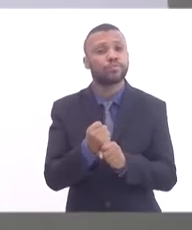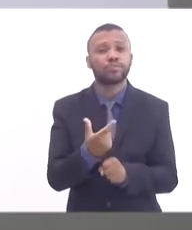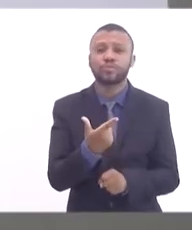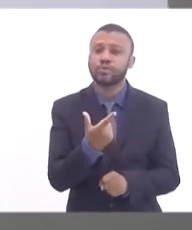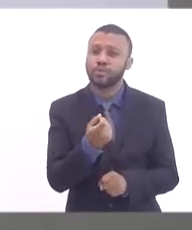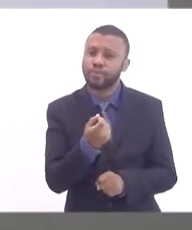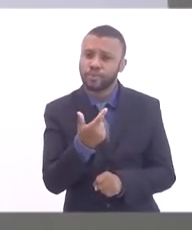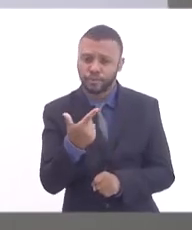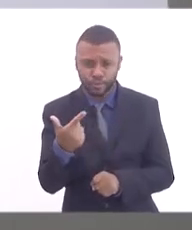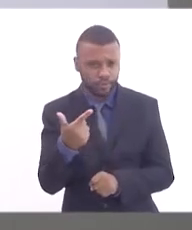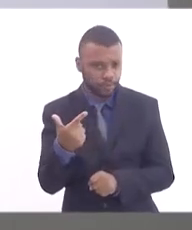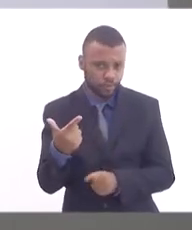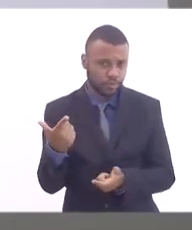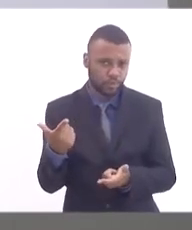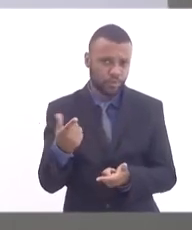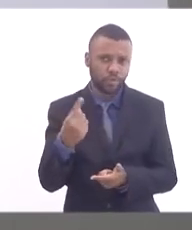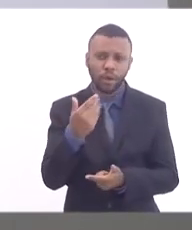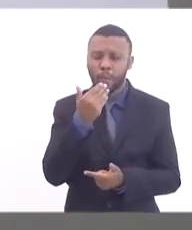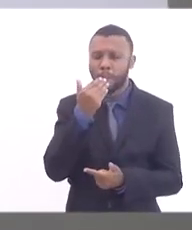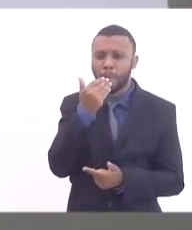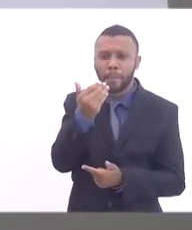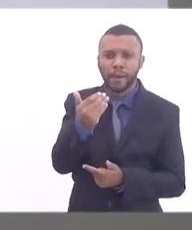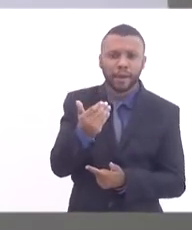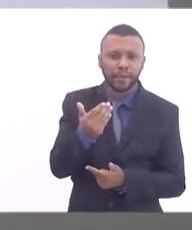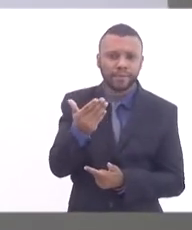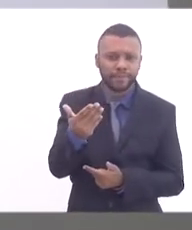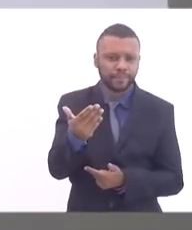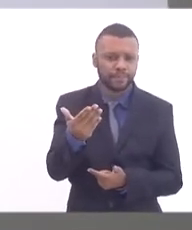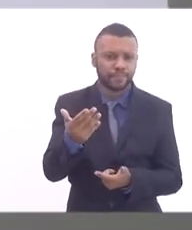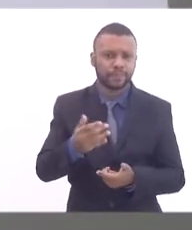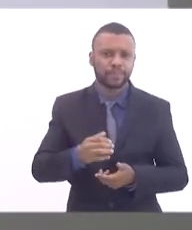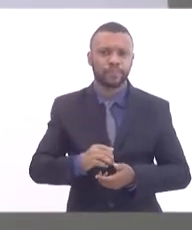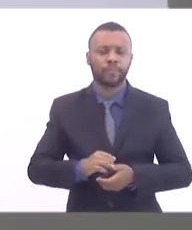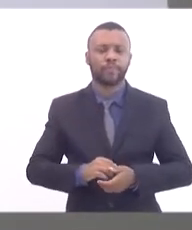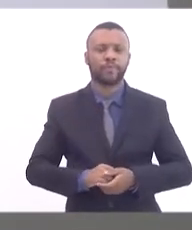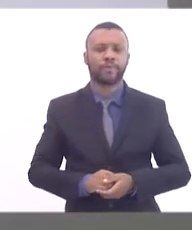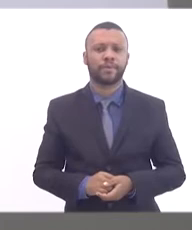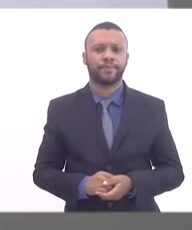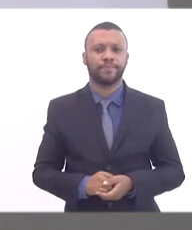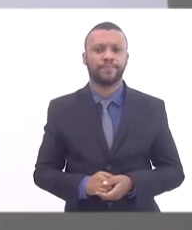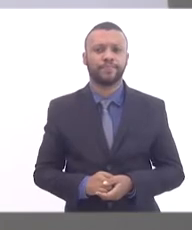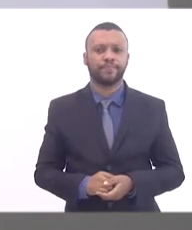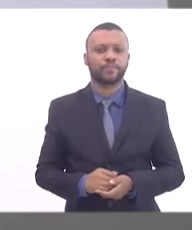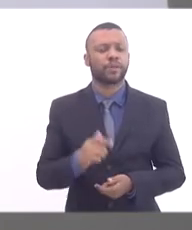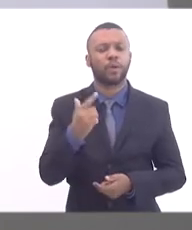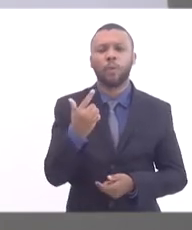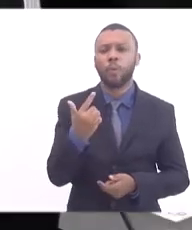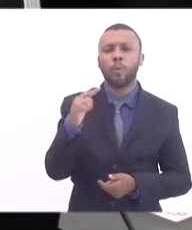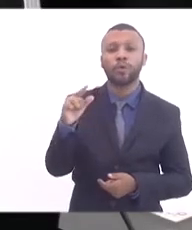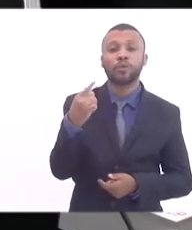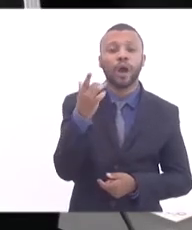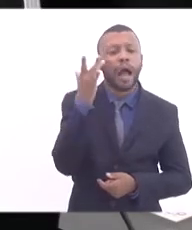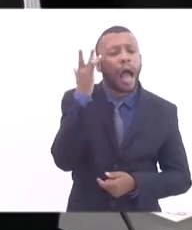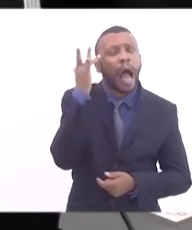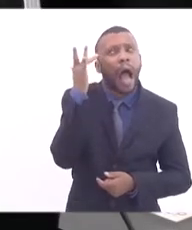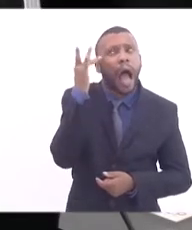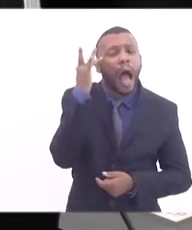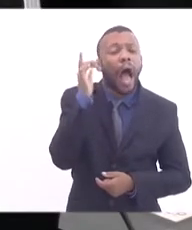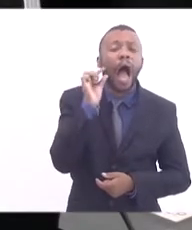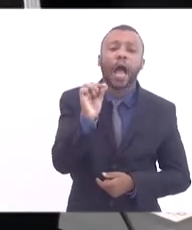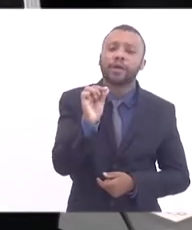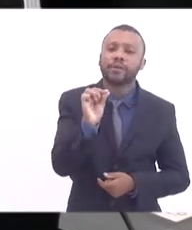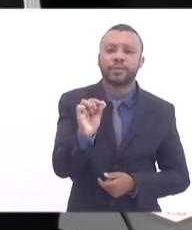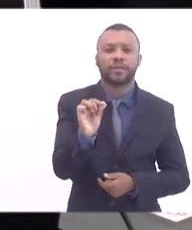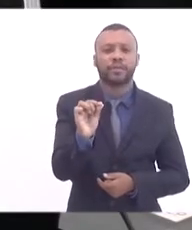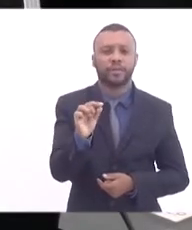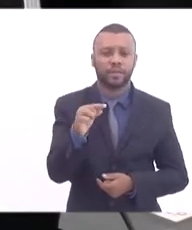para emendar ele ok e também do o outro que a gente acha dizer